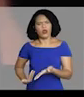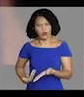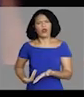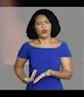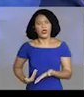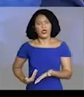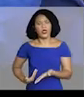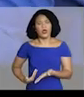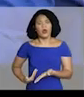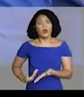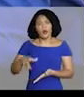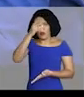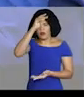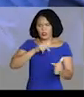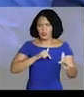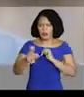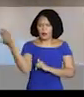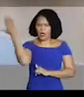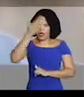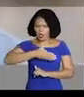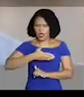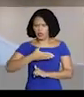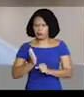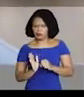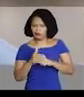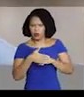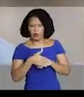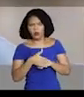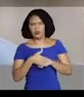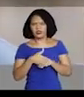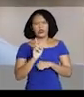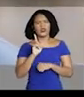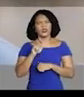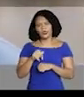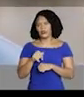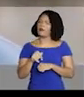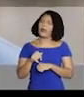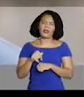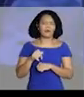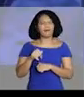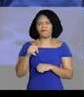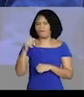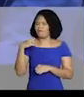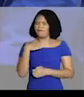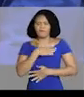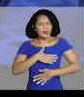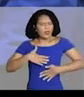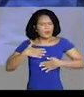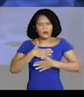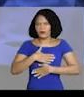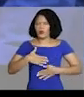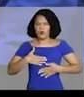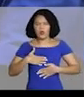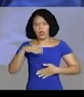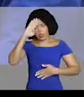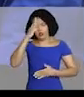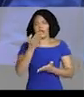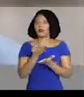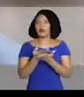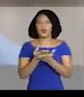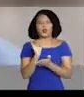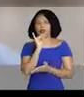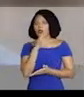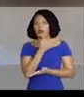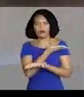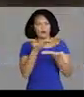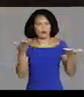governo. Um prefeito trabalhador, um prefeito presente, um prefeito que não se esconde. Isso é gratificante demais. Eu tenho certeza que nós não